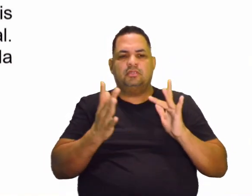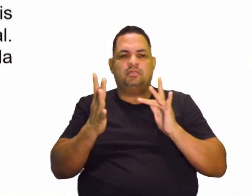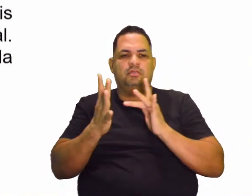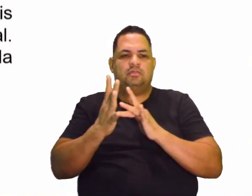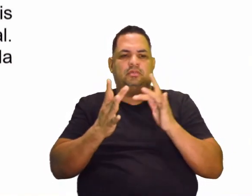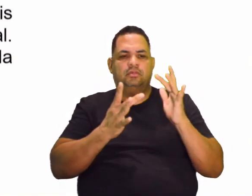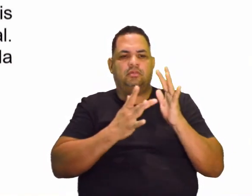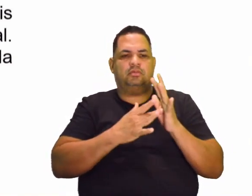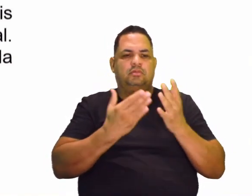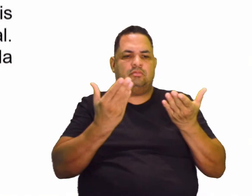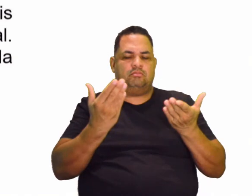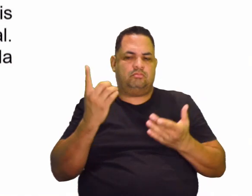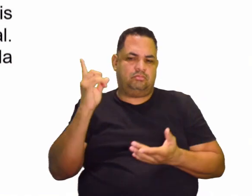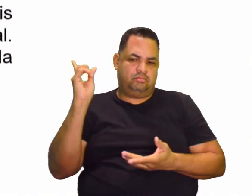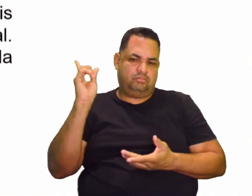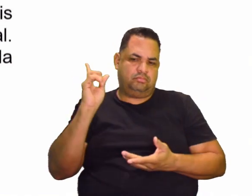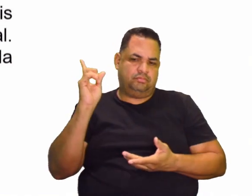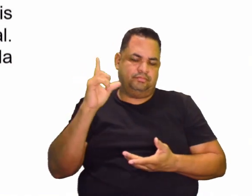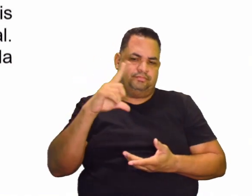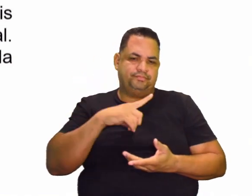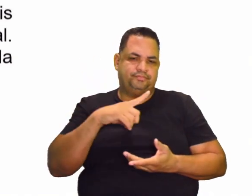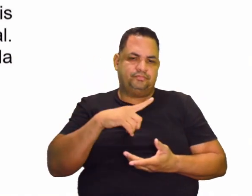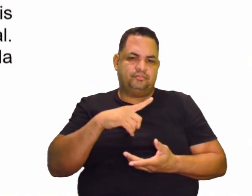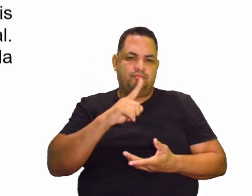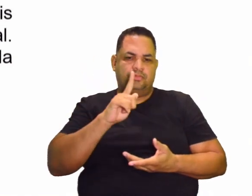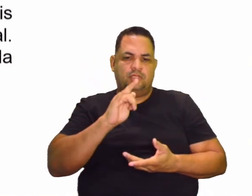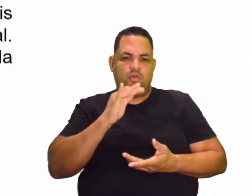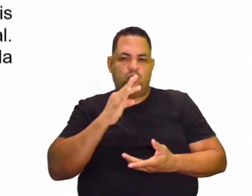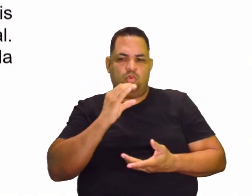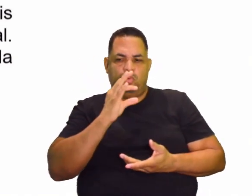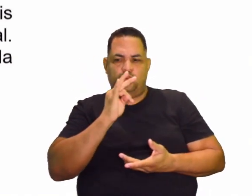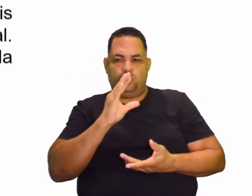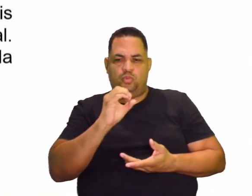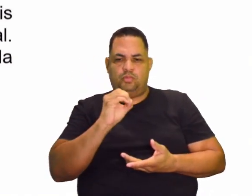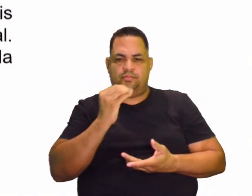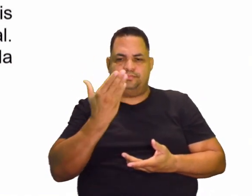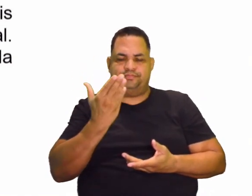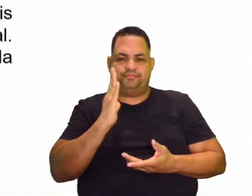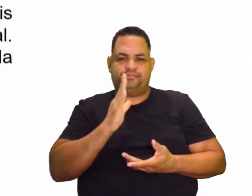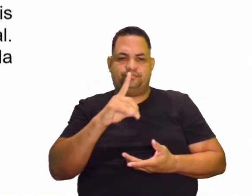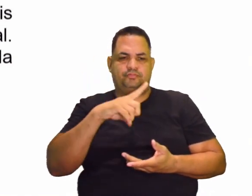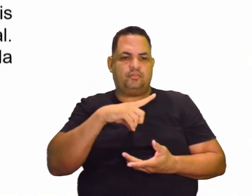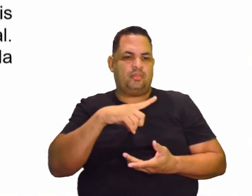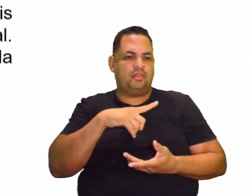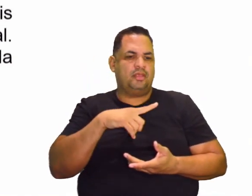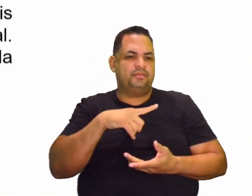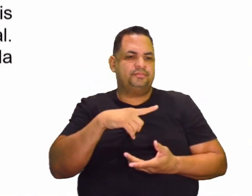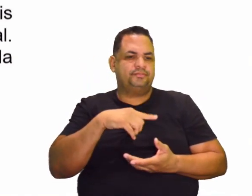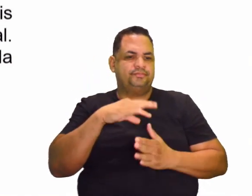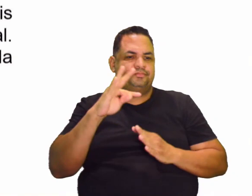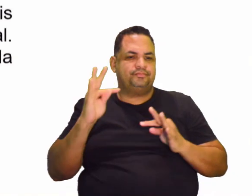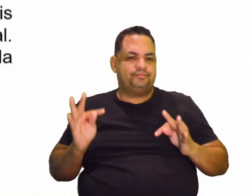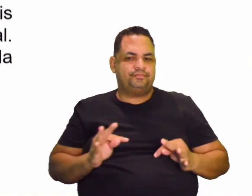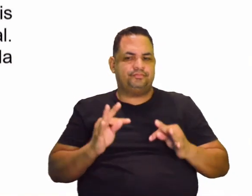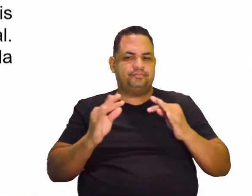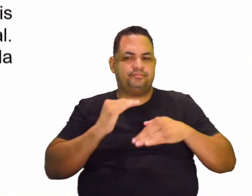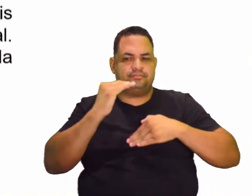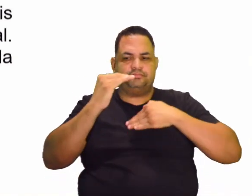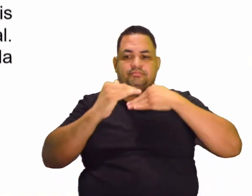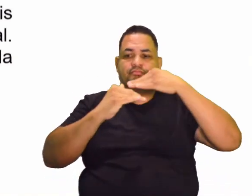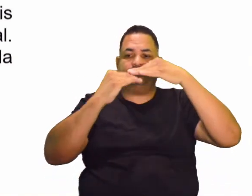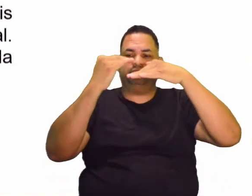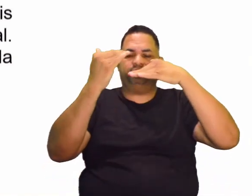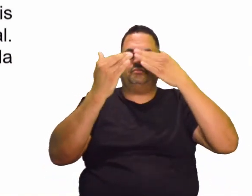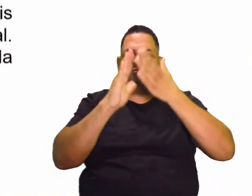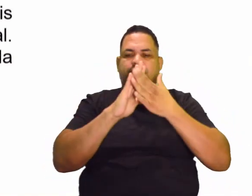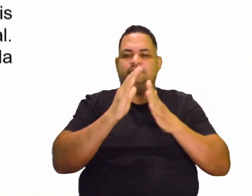como Giotto, nesse período, né, já tinha aí algumas técnicas mais avançadas. Ele